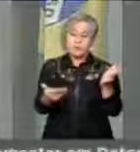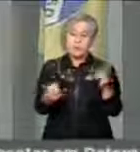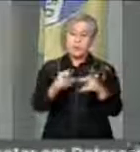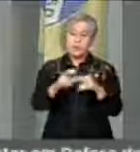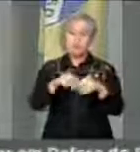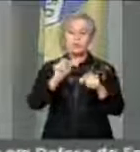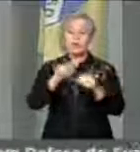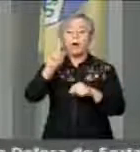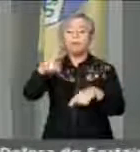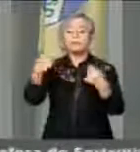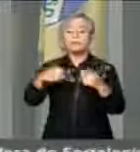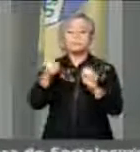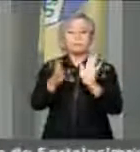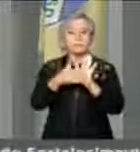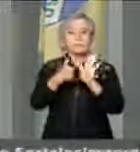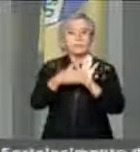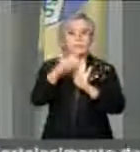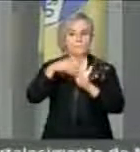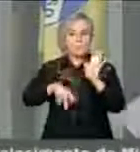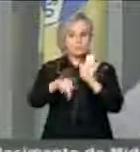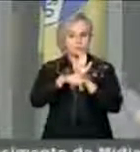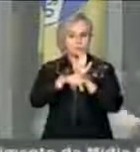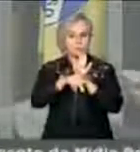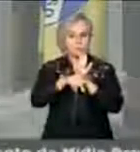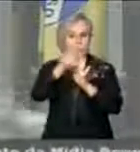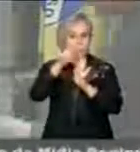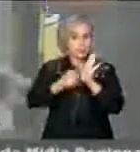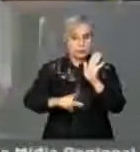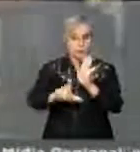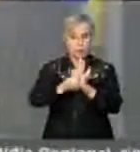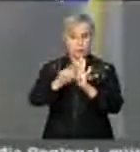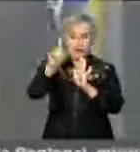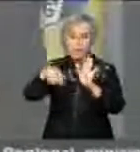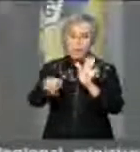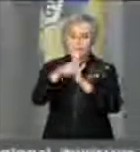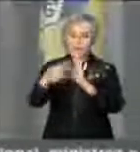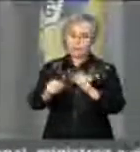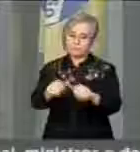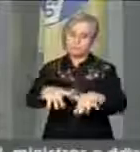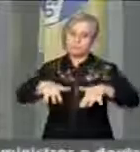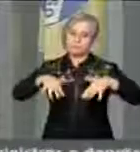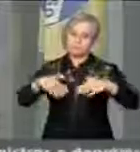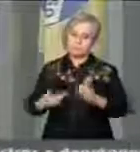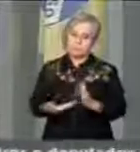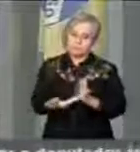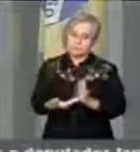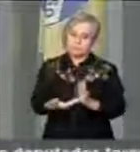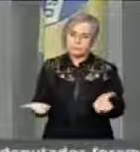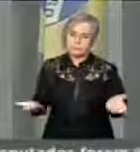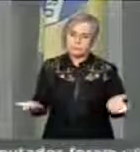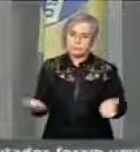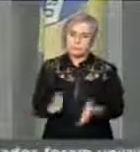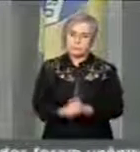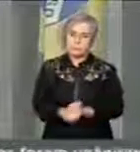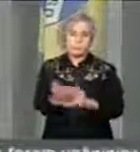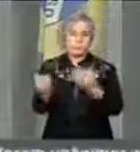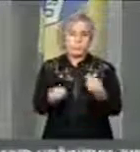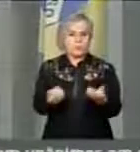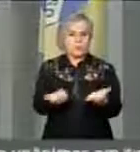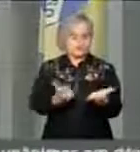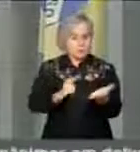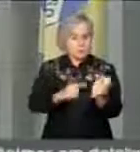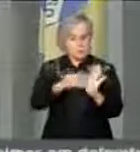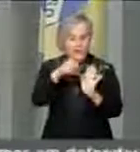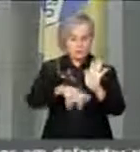tem que propor a medida provisória, o projeto de lei, é o parlamento. Então, o fato da existência da